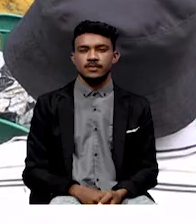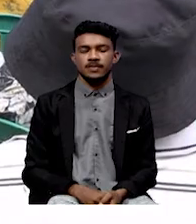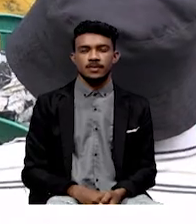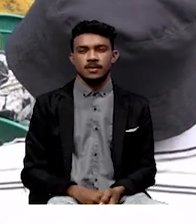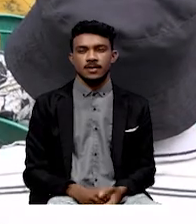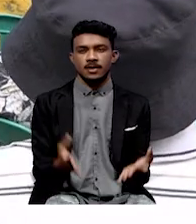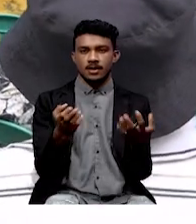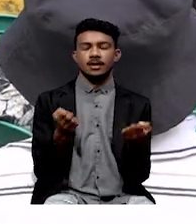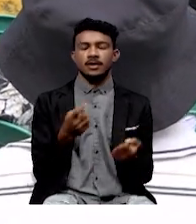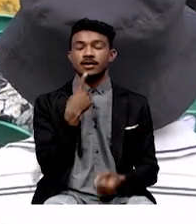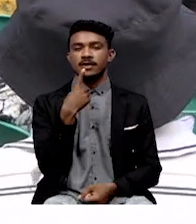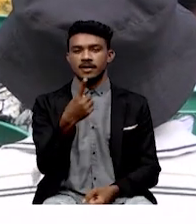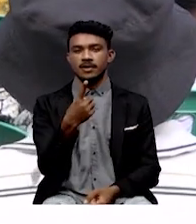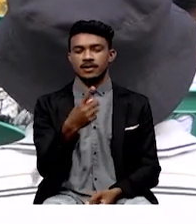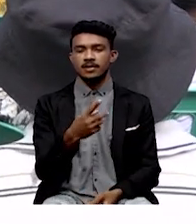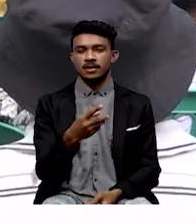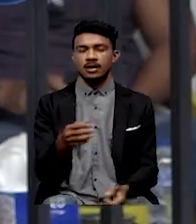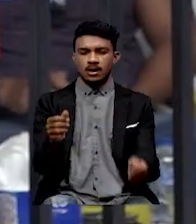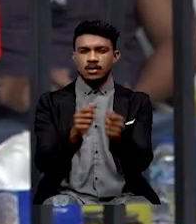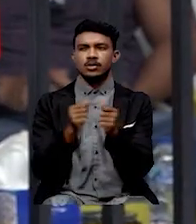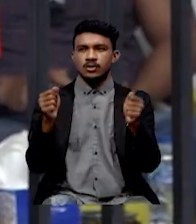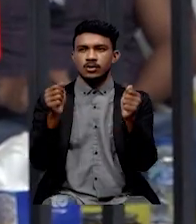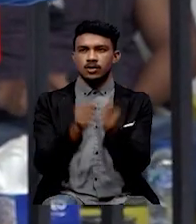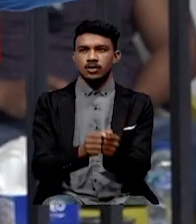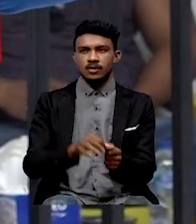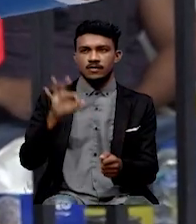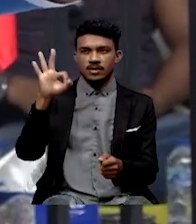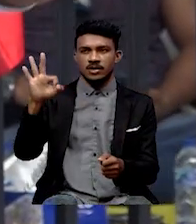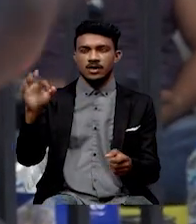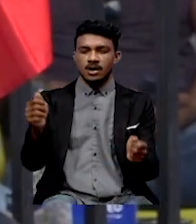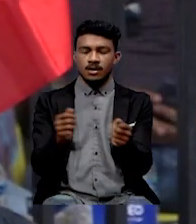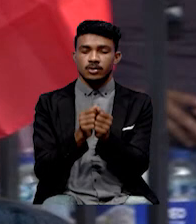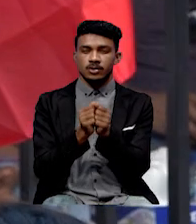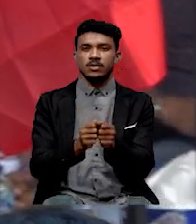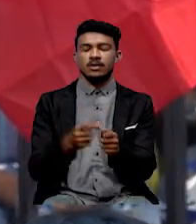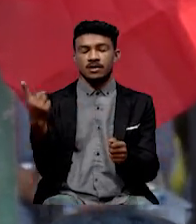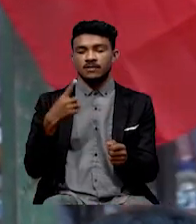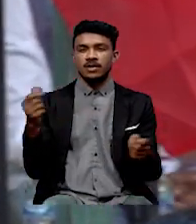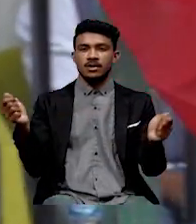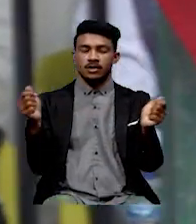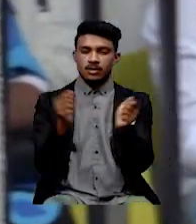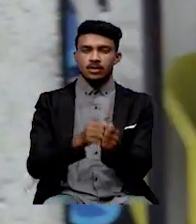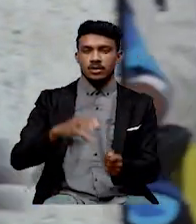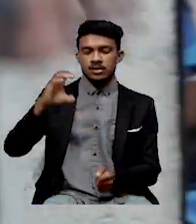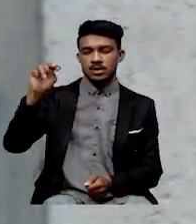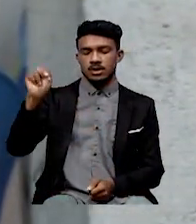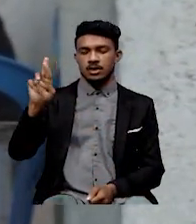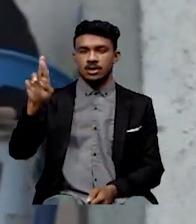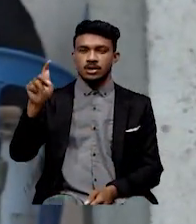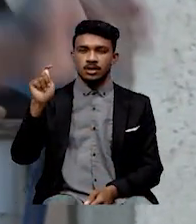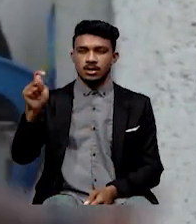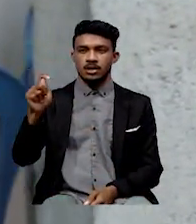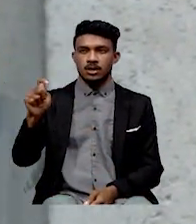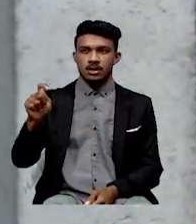Agora kata tere kata hamutu ko fatling na fati ho sen RT, vota ba ba e ba bere wan. Companheiro